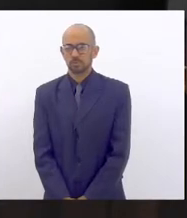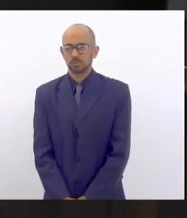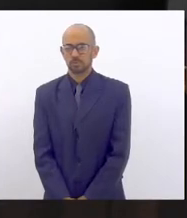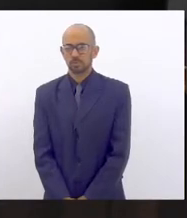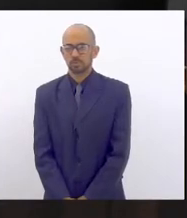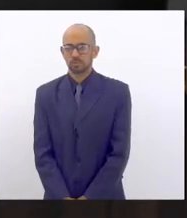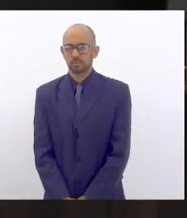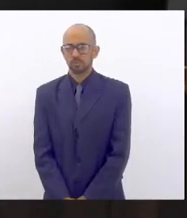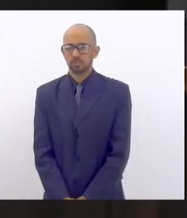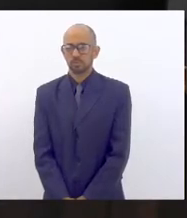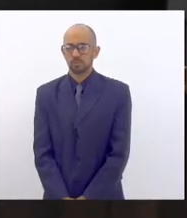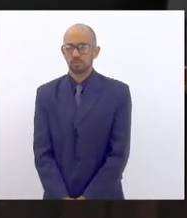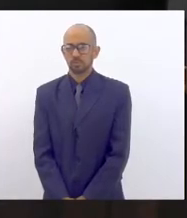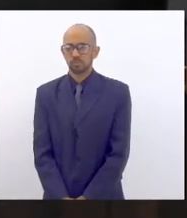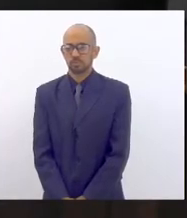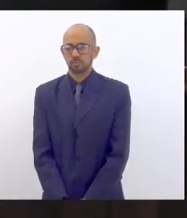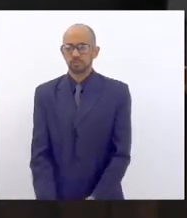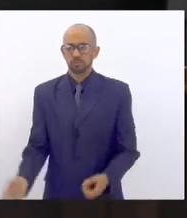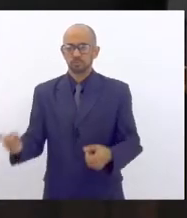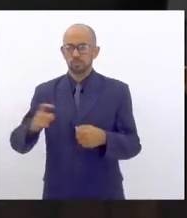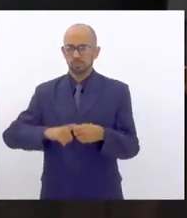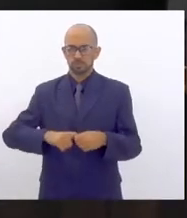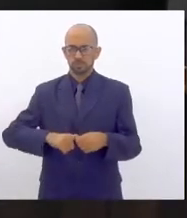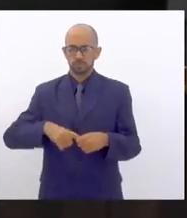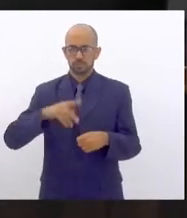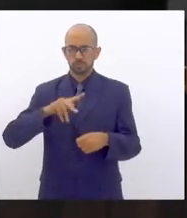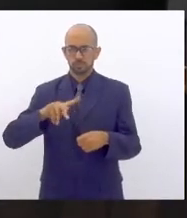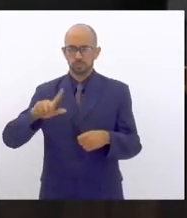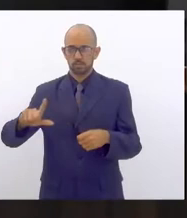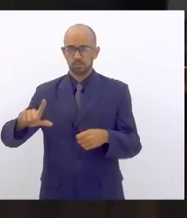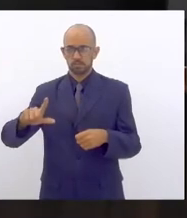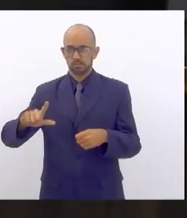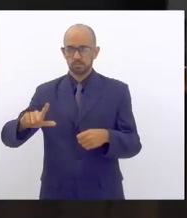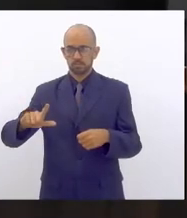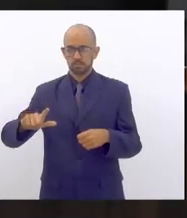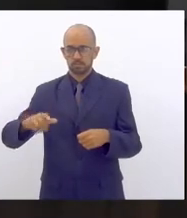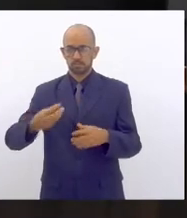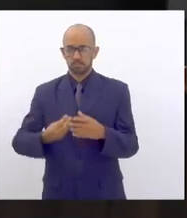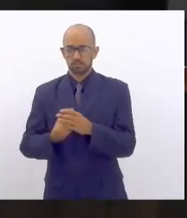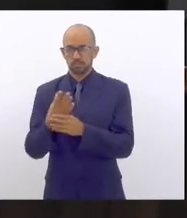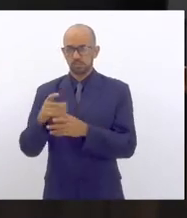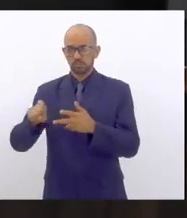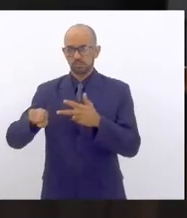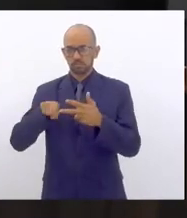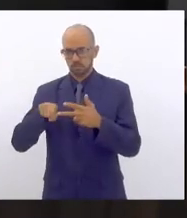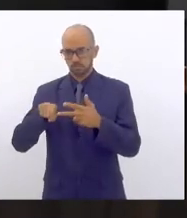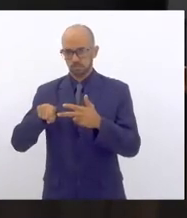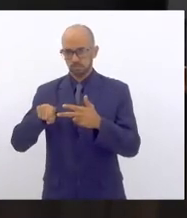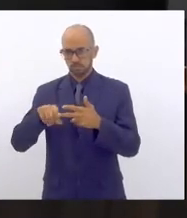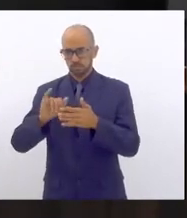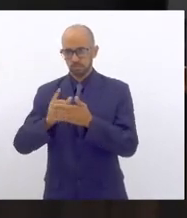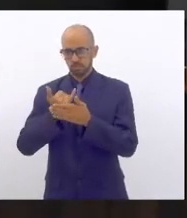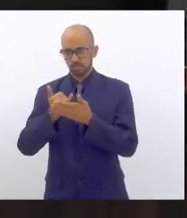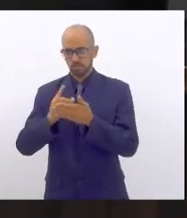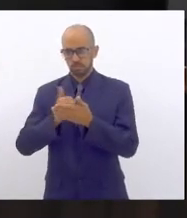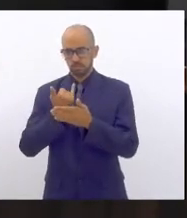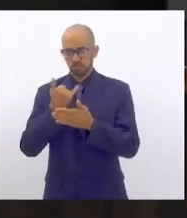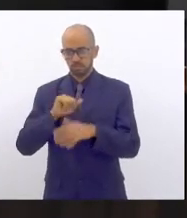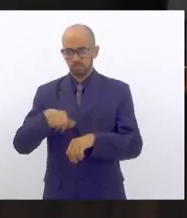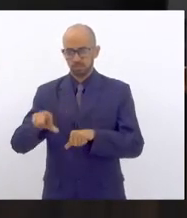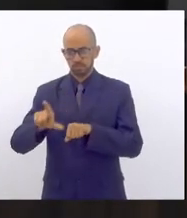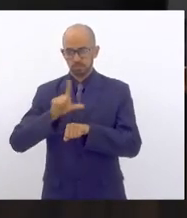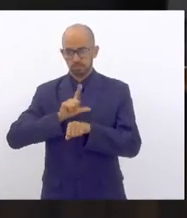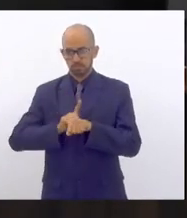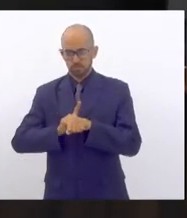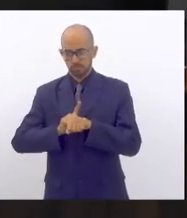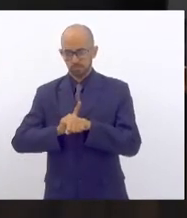o projeto de autoria do Executivo para discutir. Estão escritos deputado Luiz